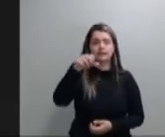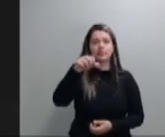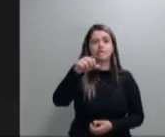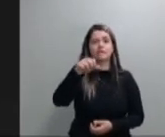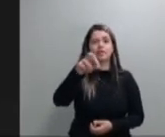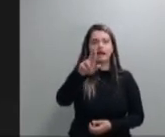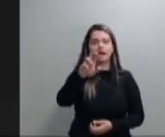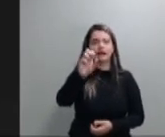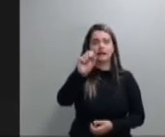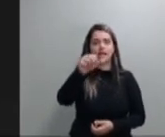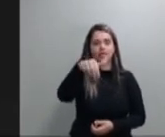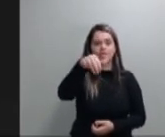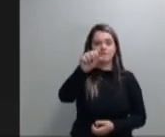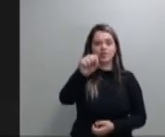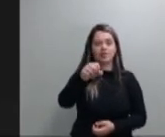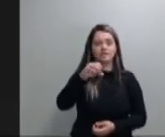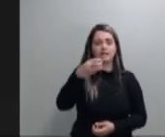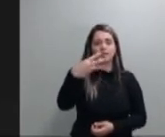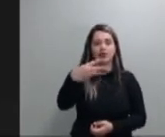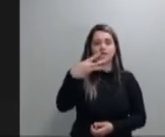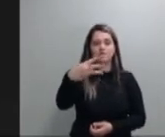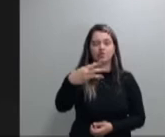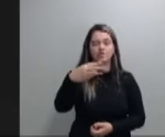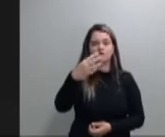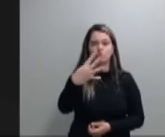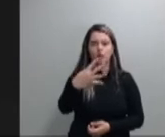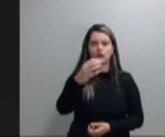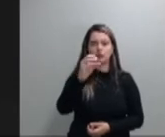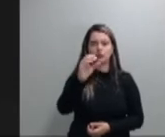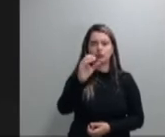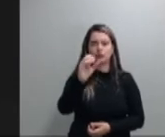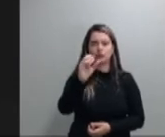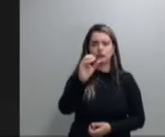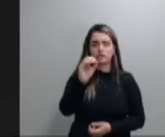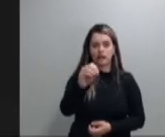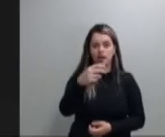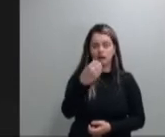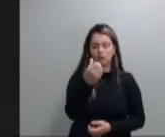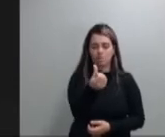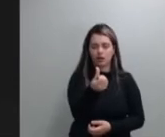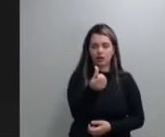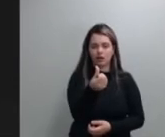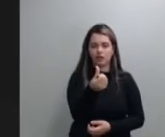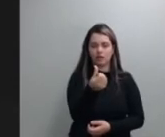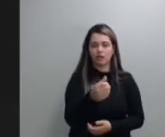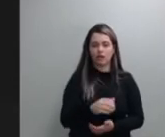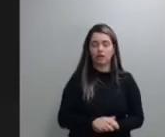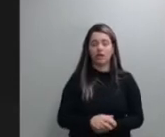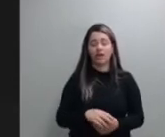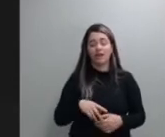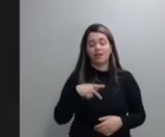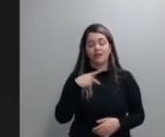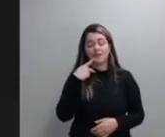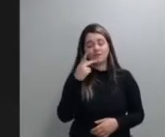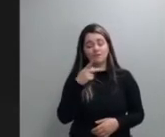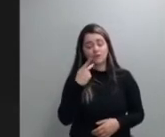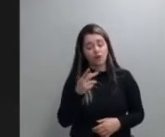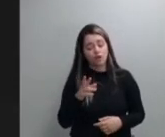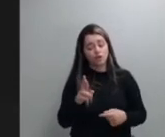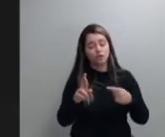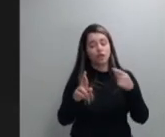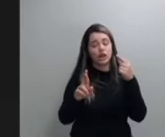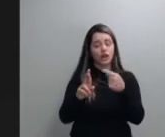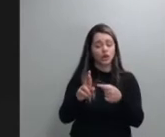fundamentar a ilegalidade da alteração, foi utilizado pelo desembargador, relator, para a corda do segundo acordo,